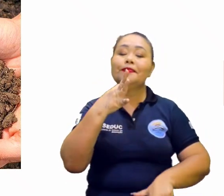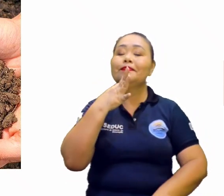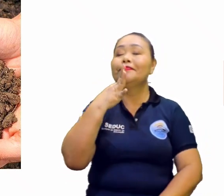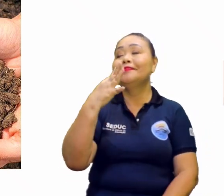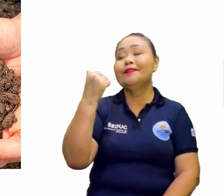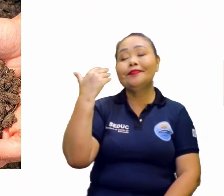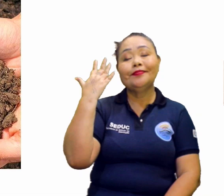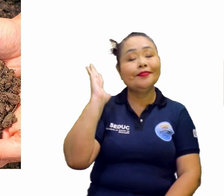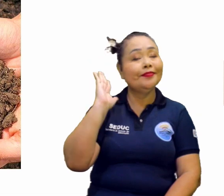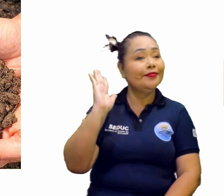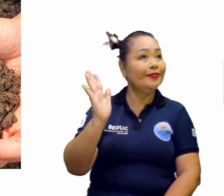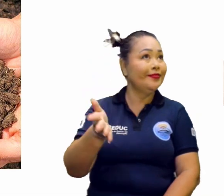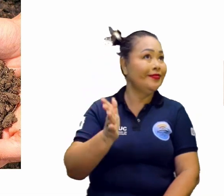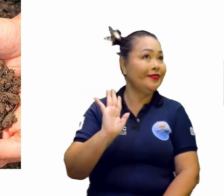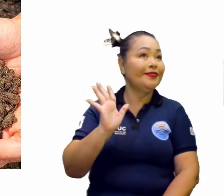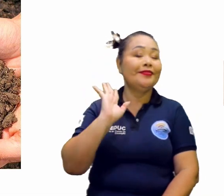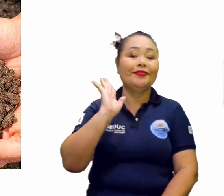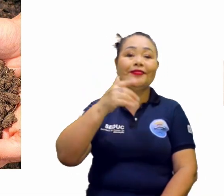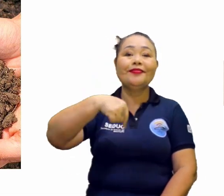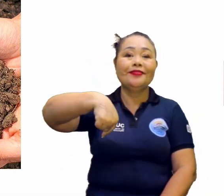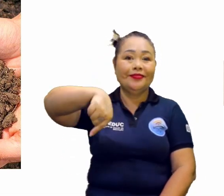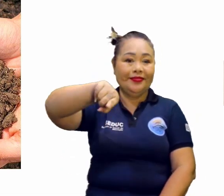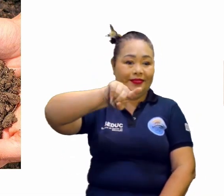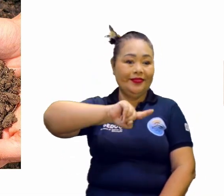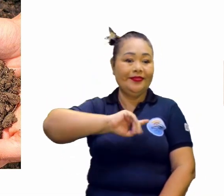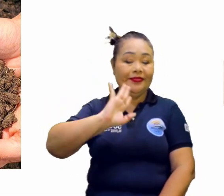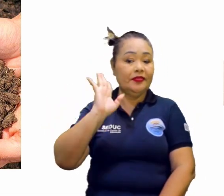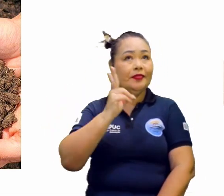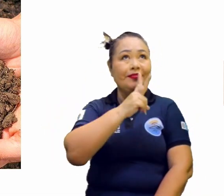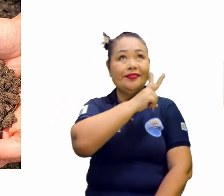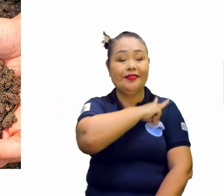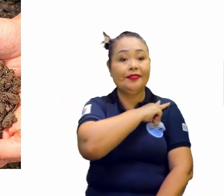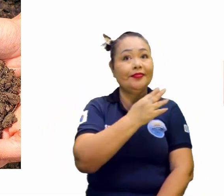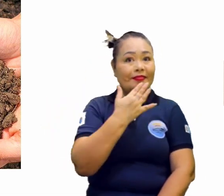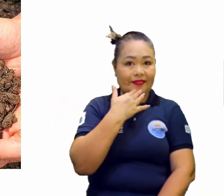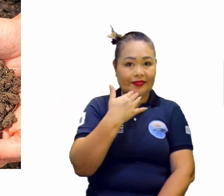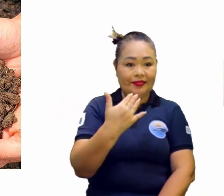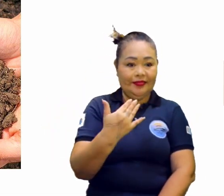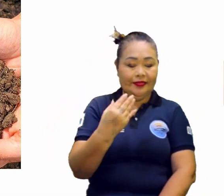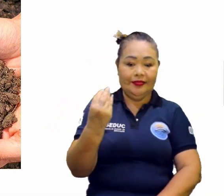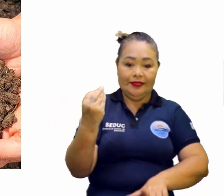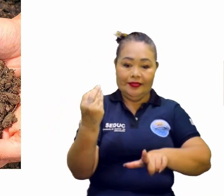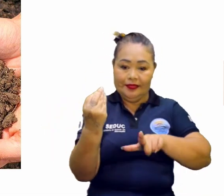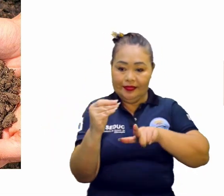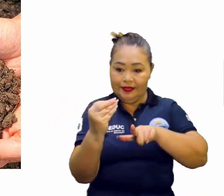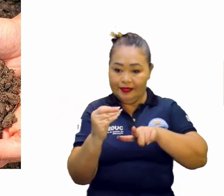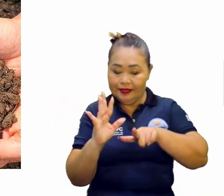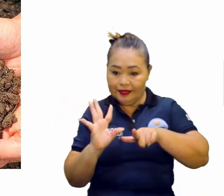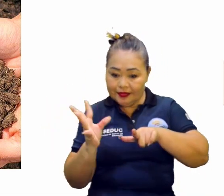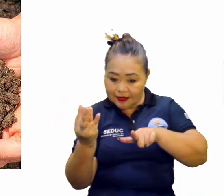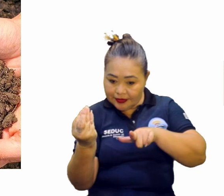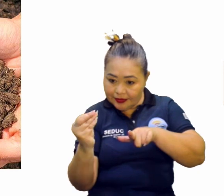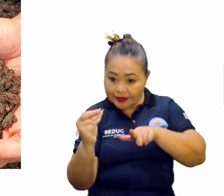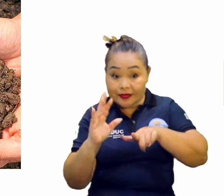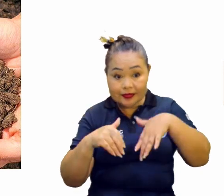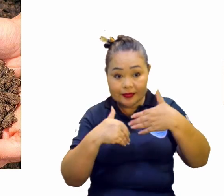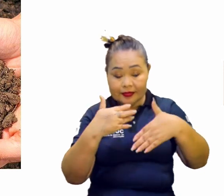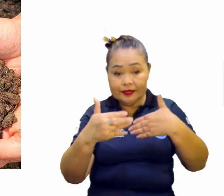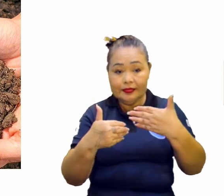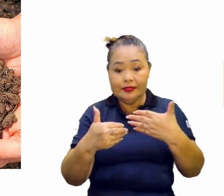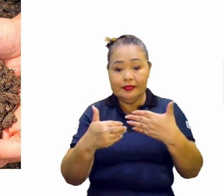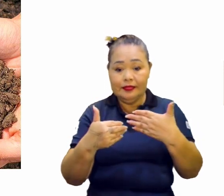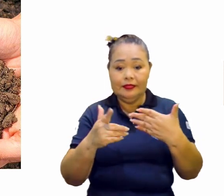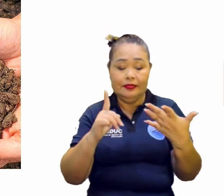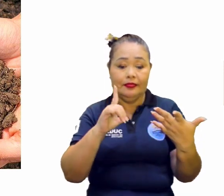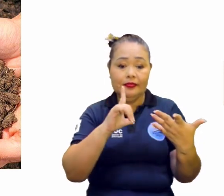vocês passaram ali, eu acho que foi no 2º ano que a gente pediu, né, a composteira, e aí vocês fizeram esse processo, né? Muitos fizeram assim,